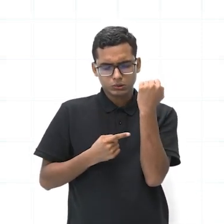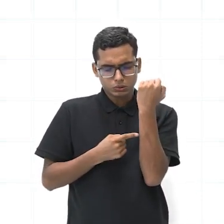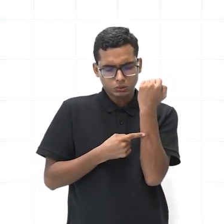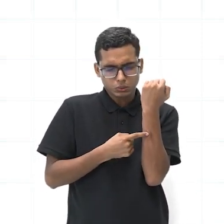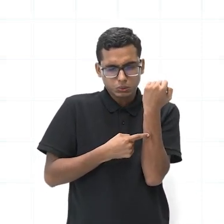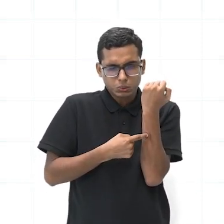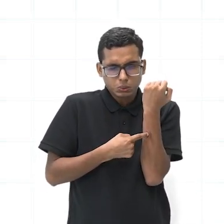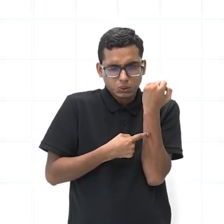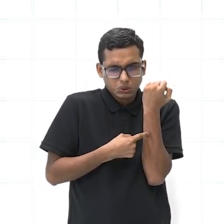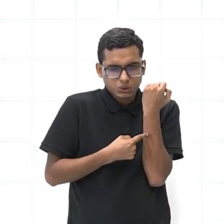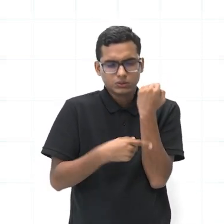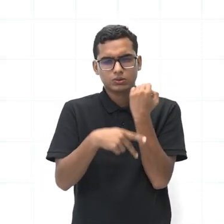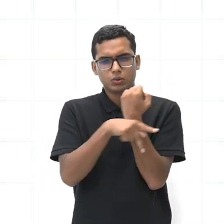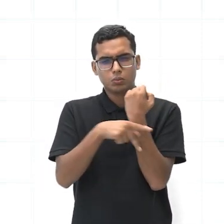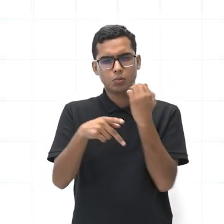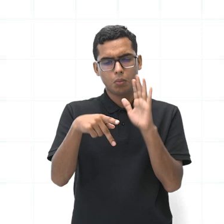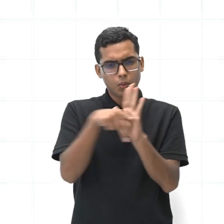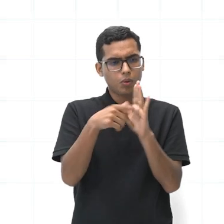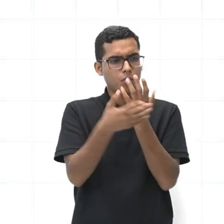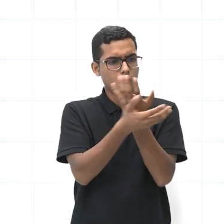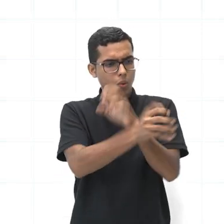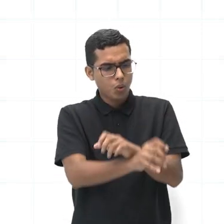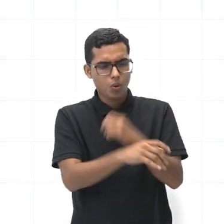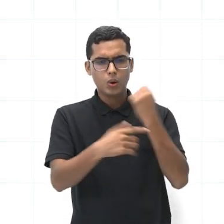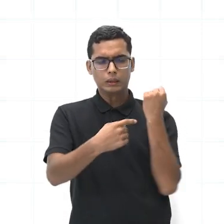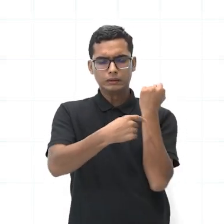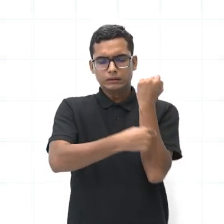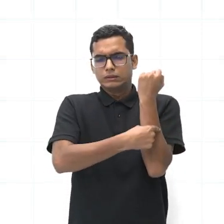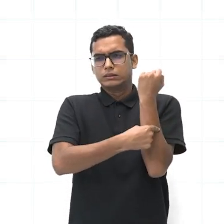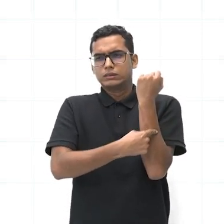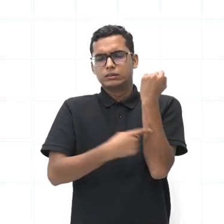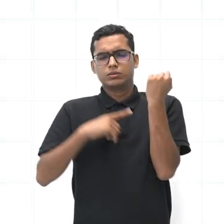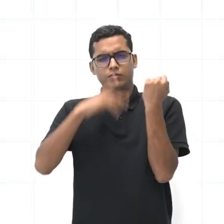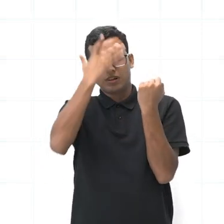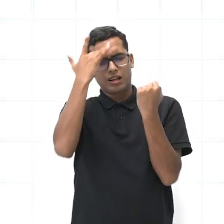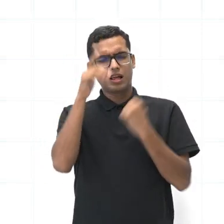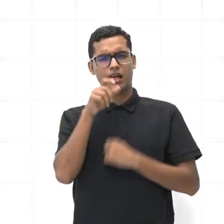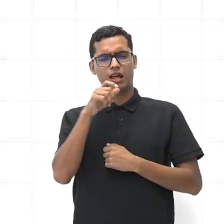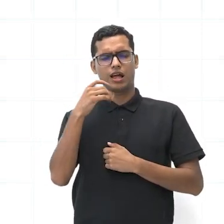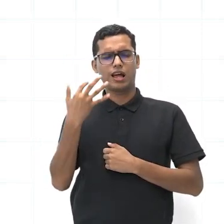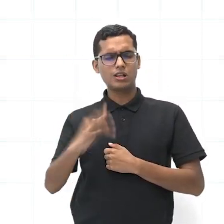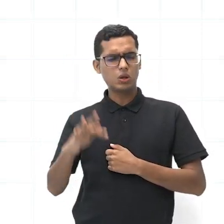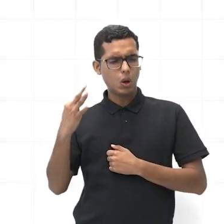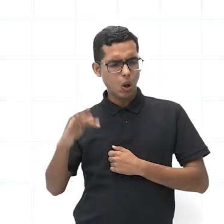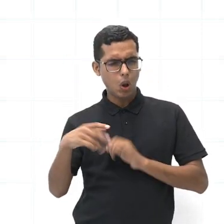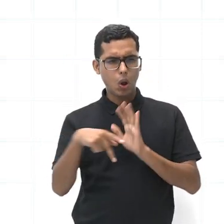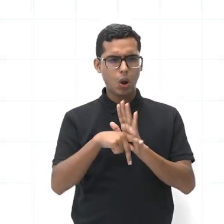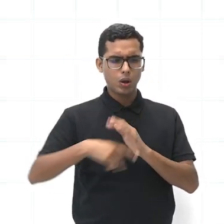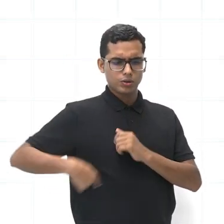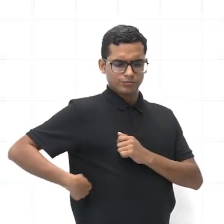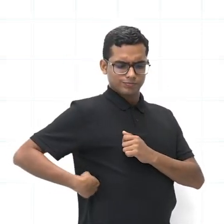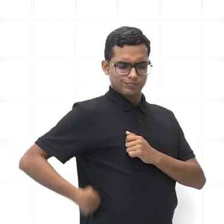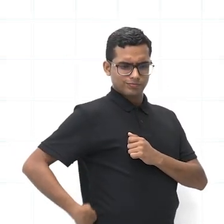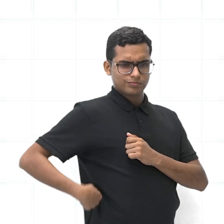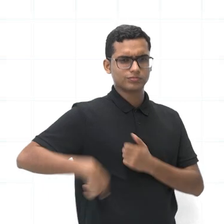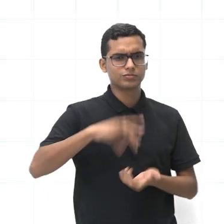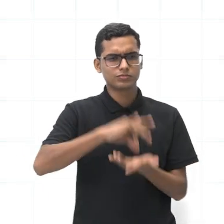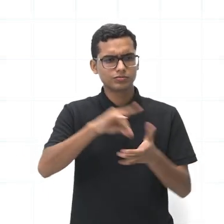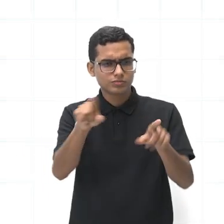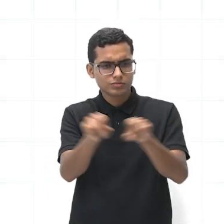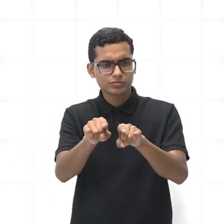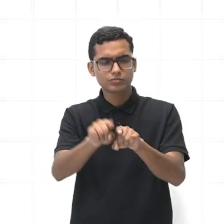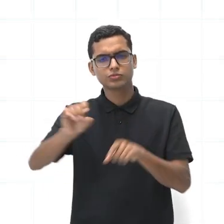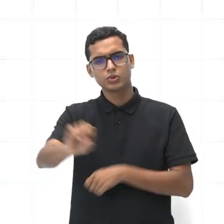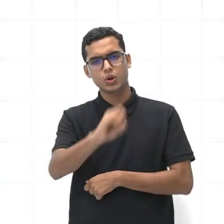estrutura, o osso, e aí a pessoa solta aquele assim, ai, minha coluna, né? Aquela dorzinha, ou